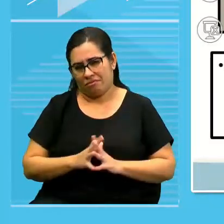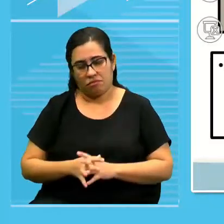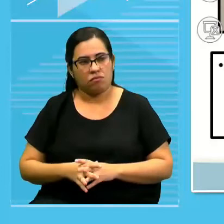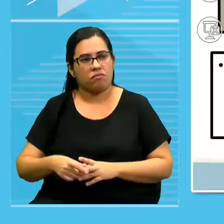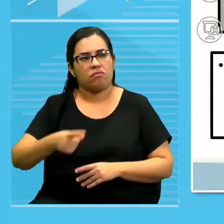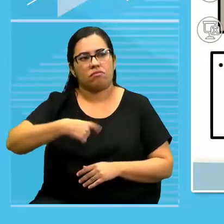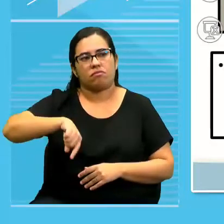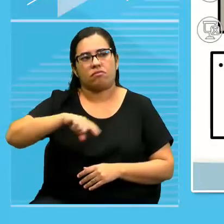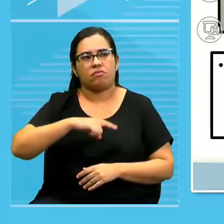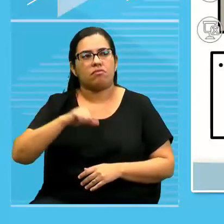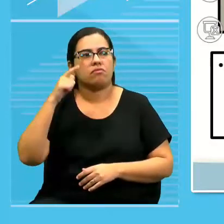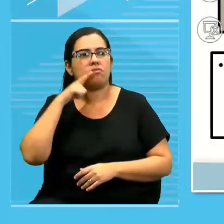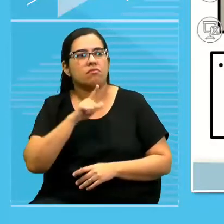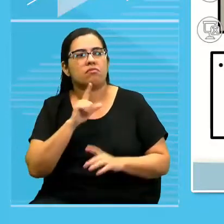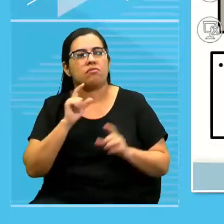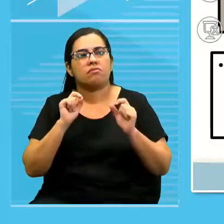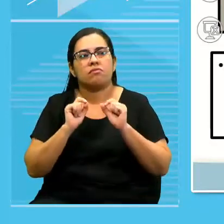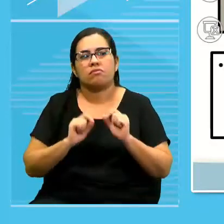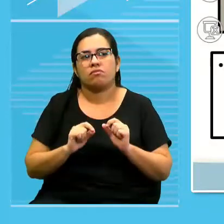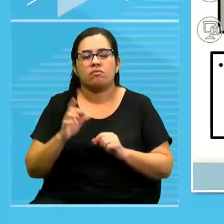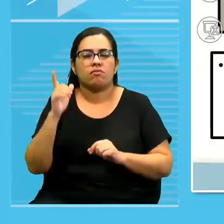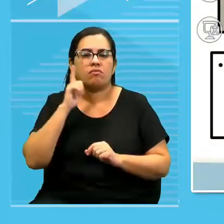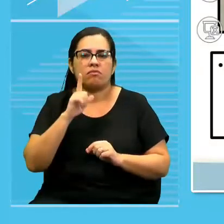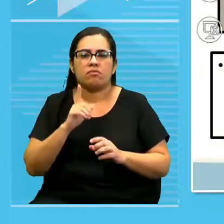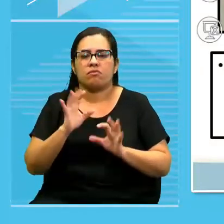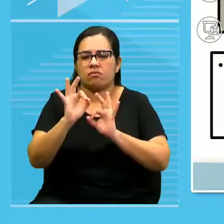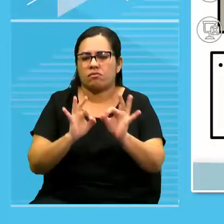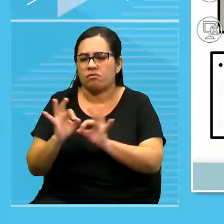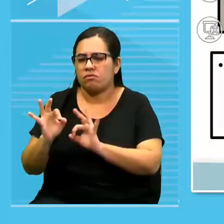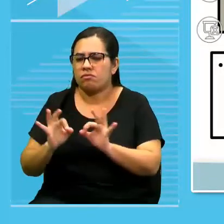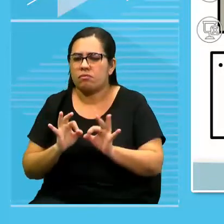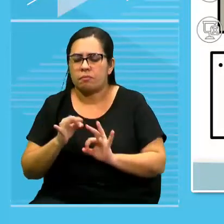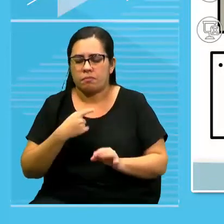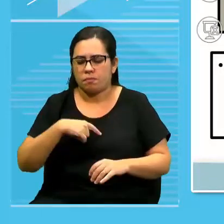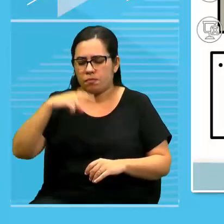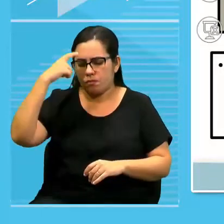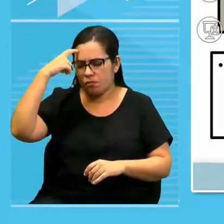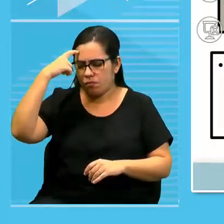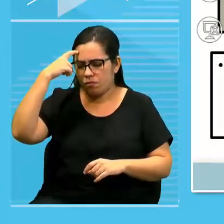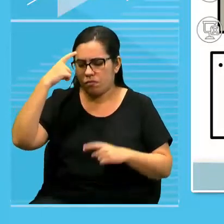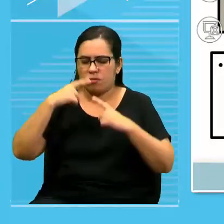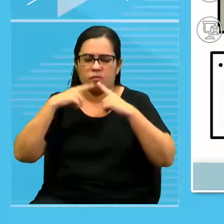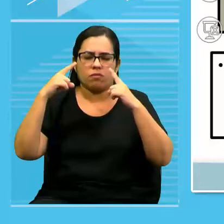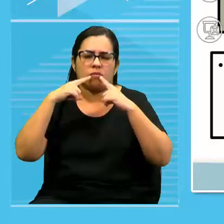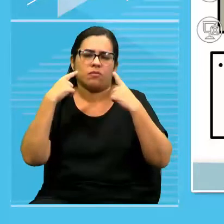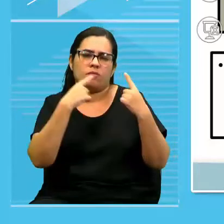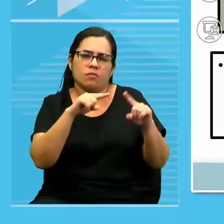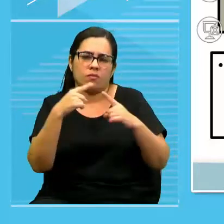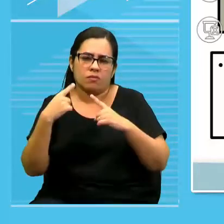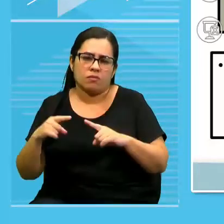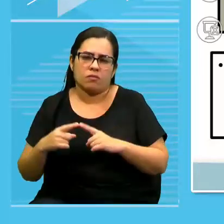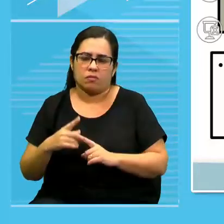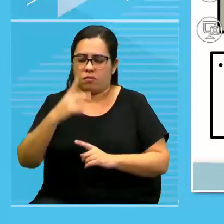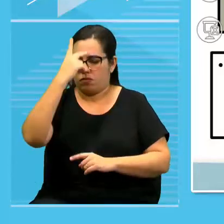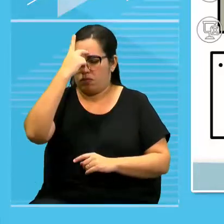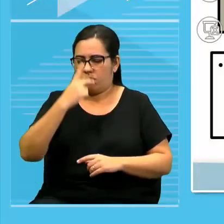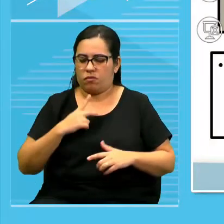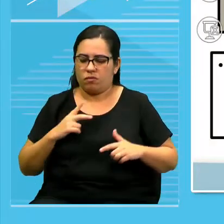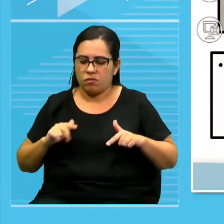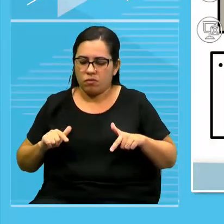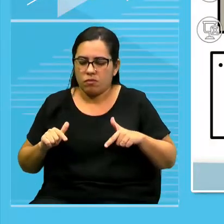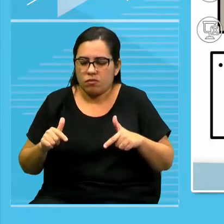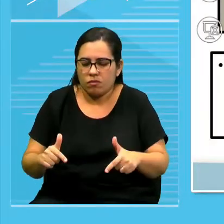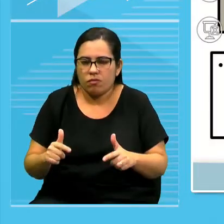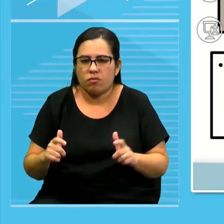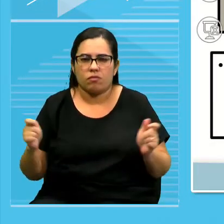a gente a ideia de você conseguir elaborar um pensamento crítico um pensamento autônomo É